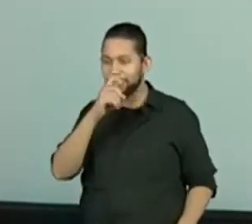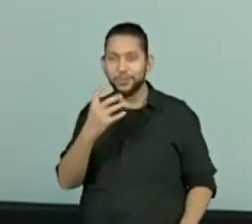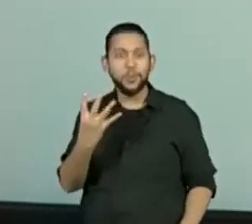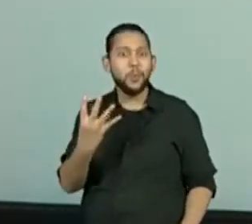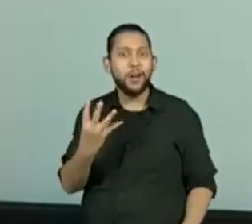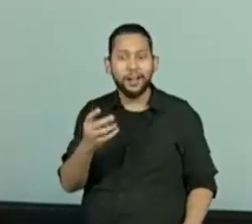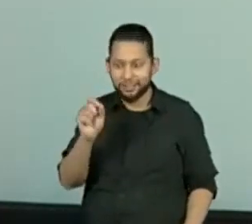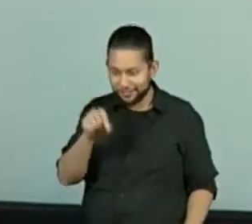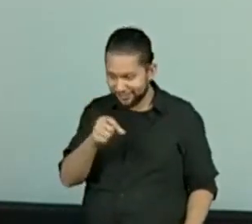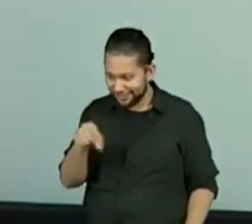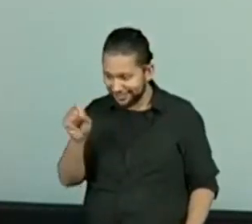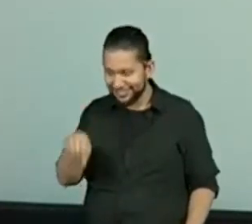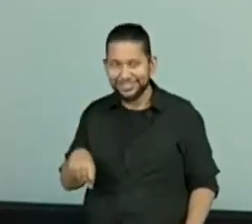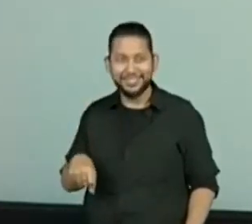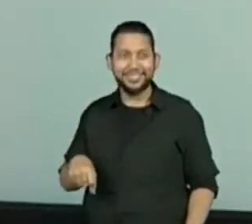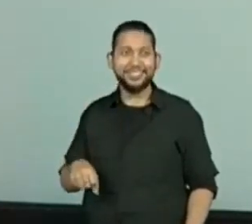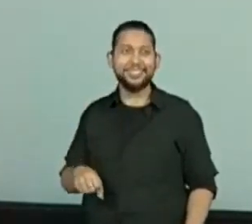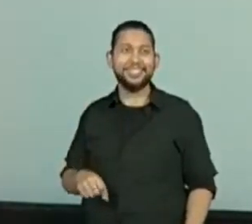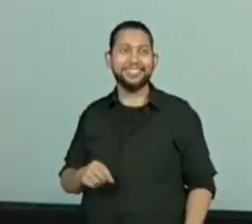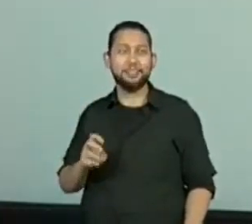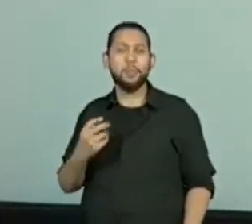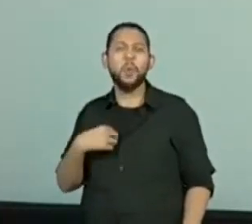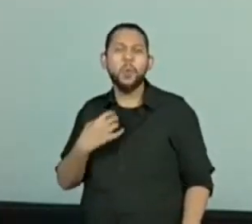com quatro nessa lousa